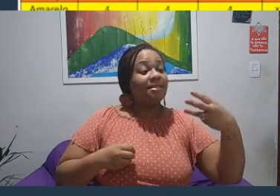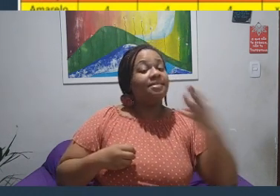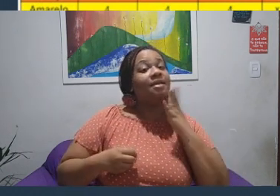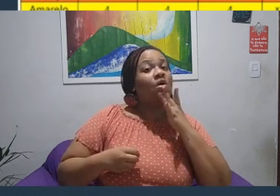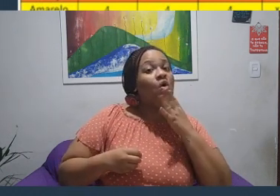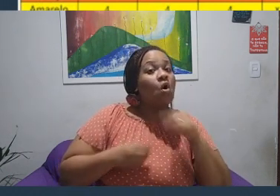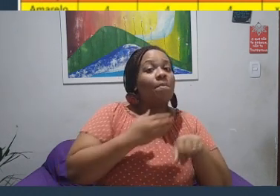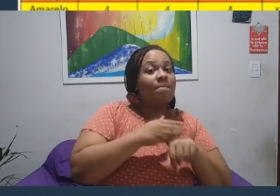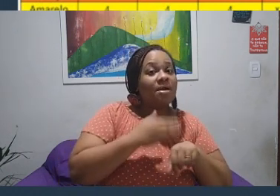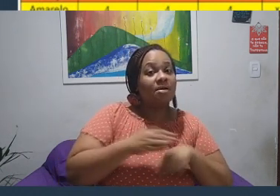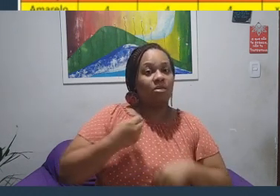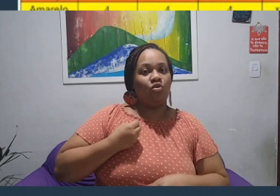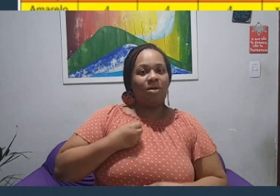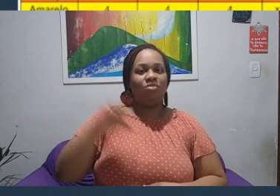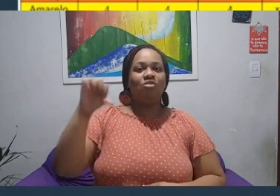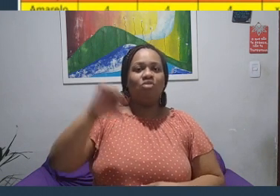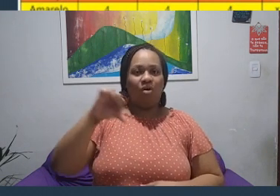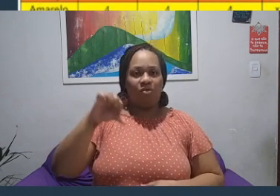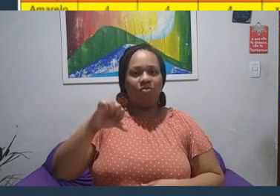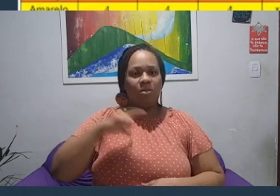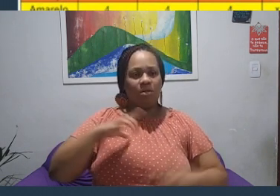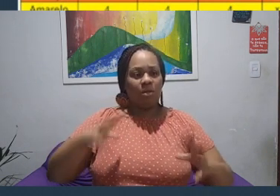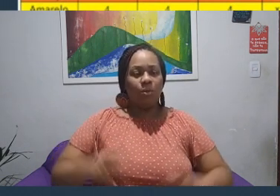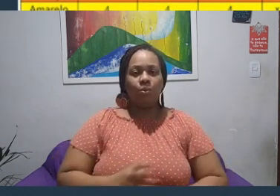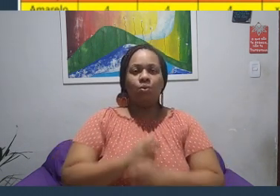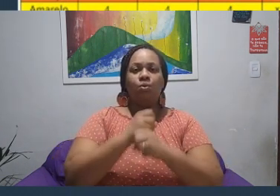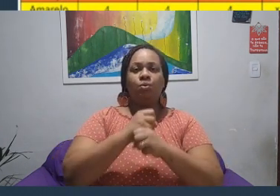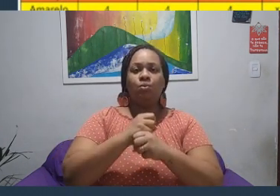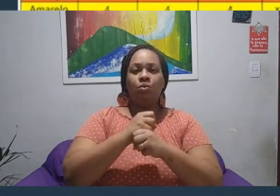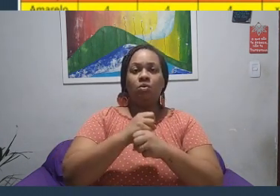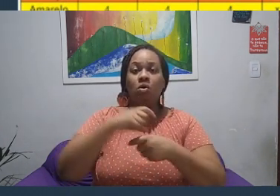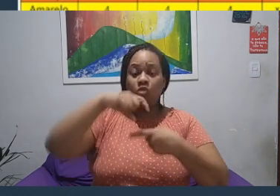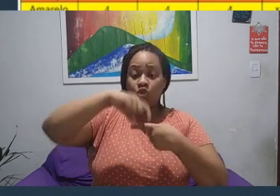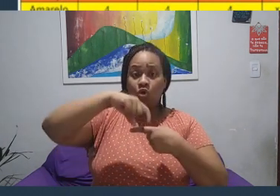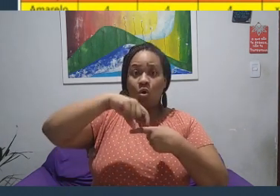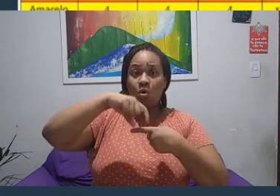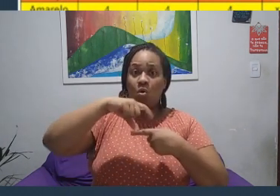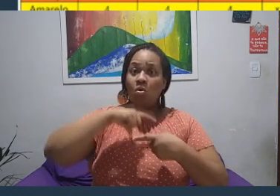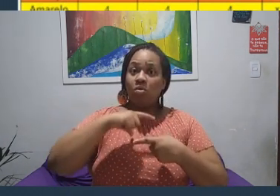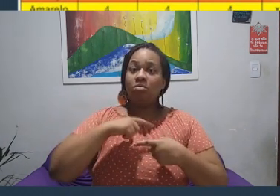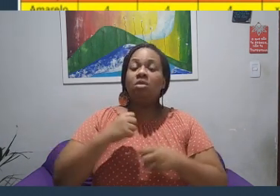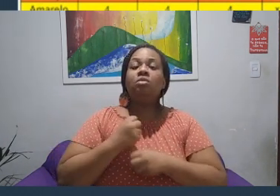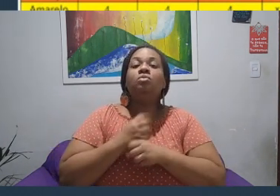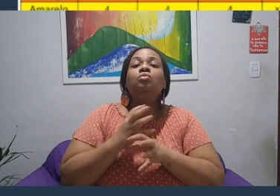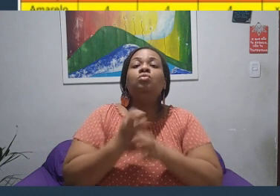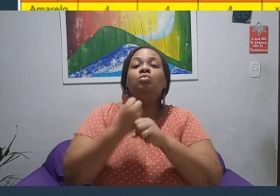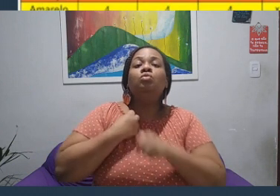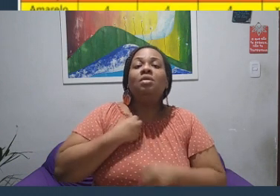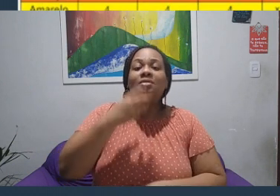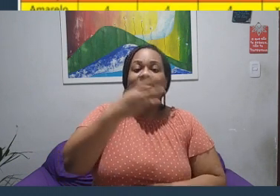E na terceira faixa a cor branca, que é o número 9. O fator multiplicador é 1 ohm. Então, esse é um resistor